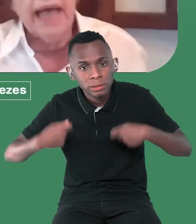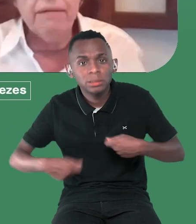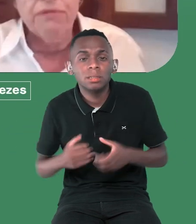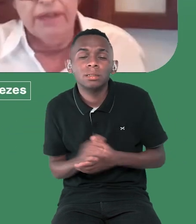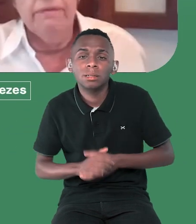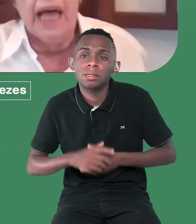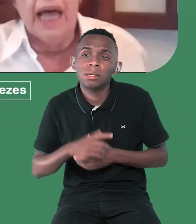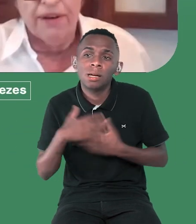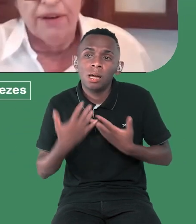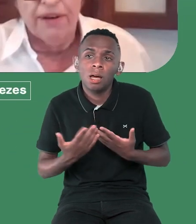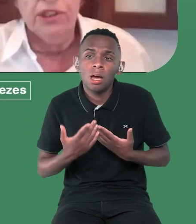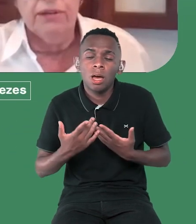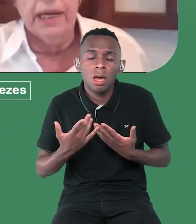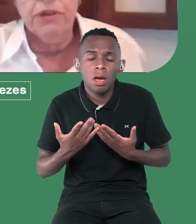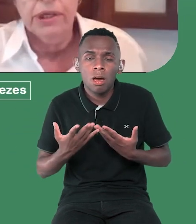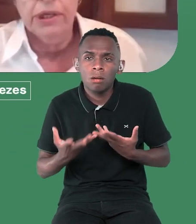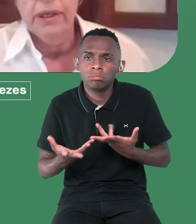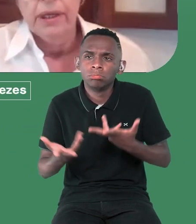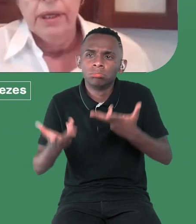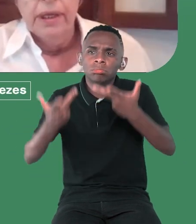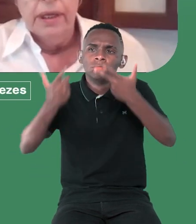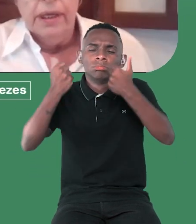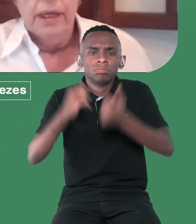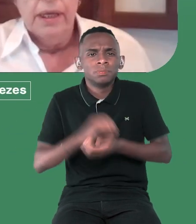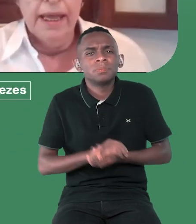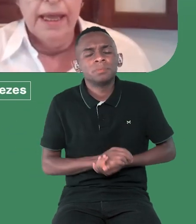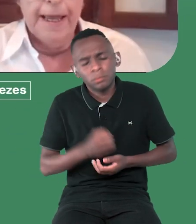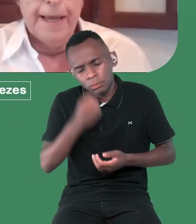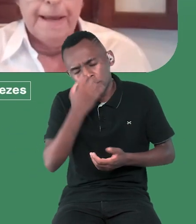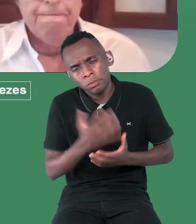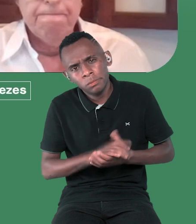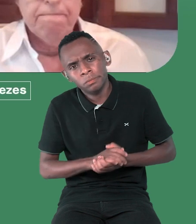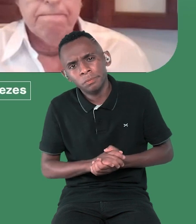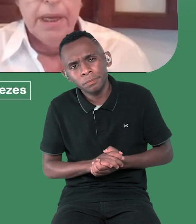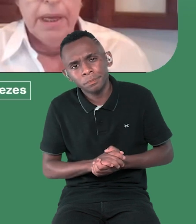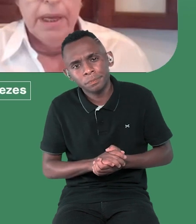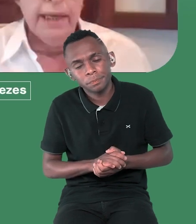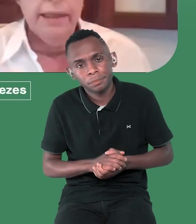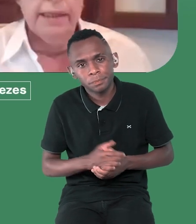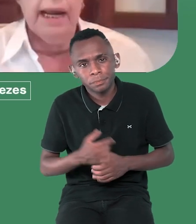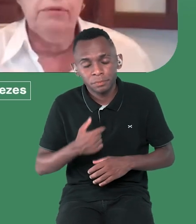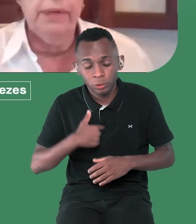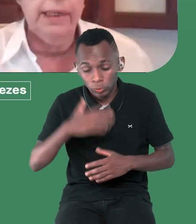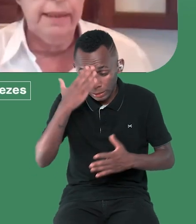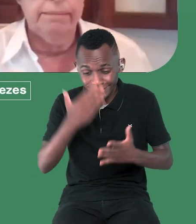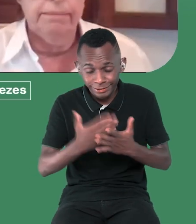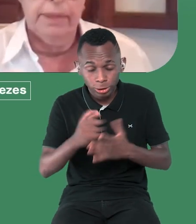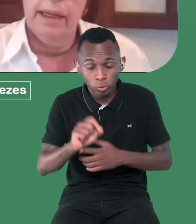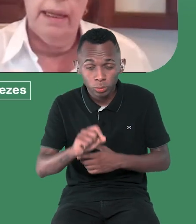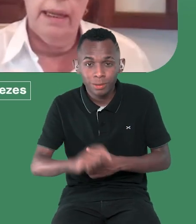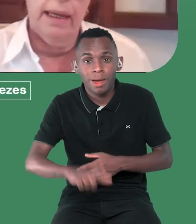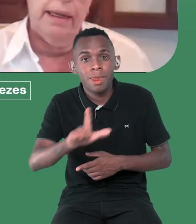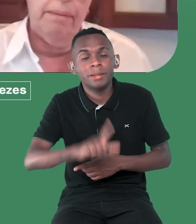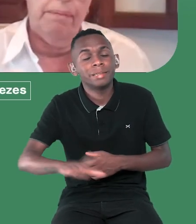uma dádiva muito grande. E eu acho que a literatura,